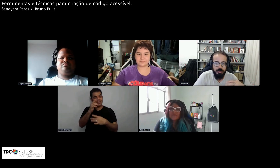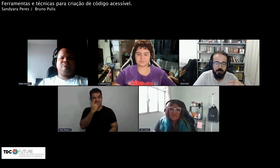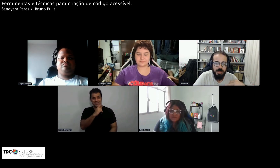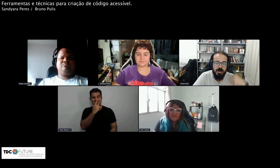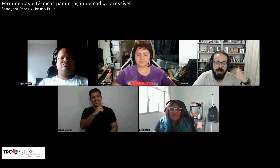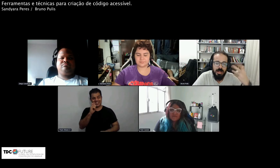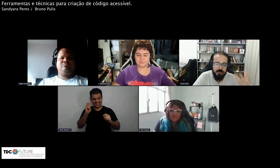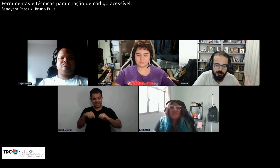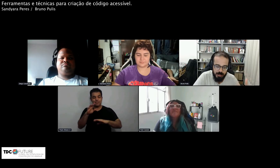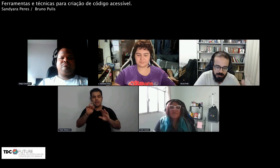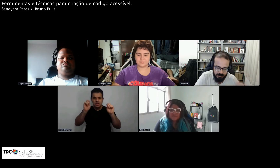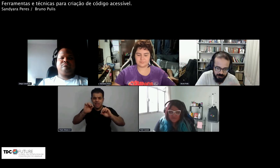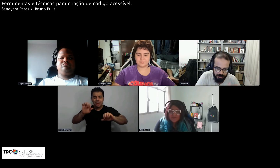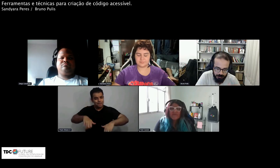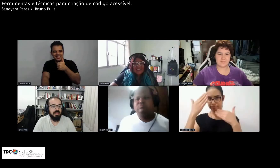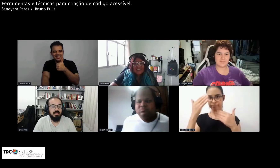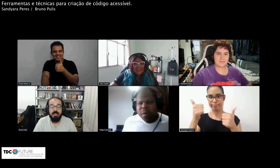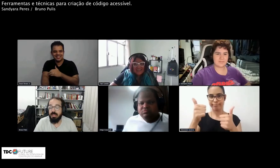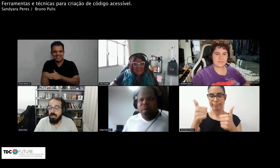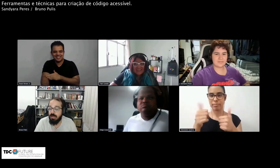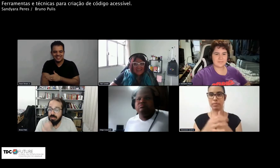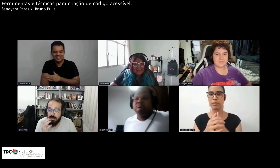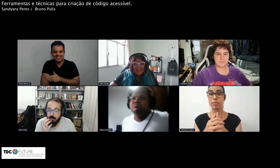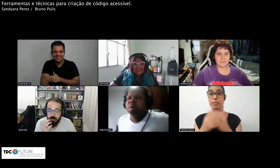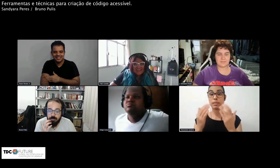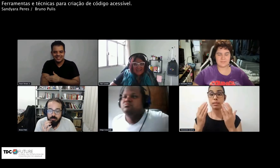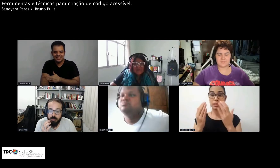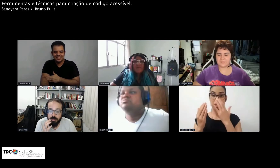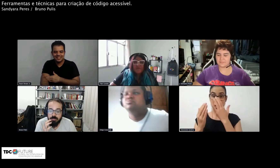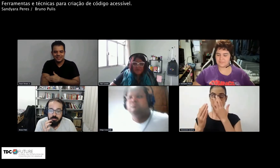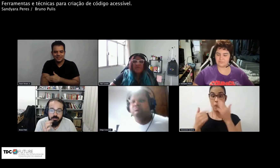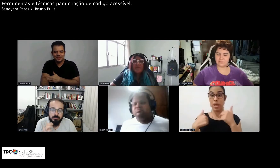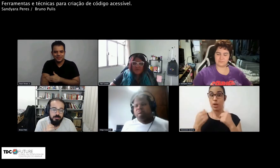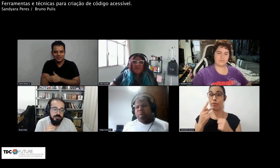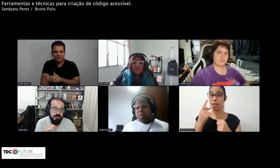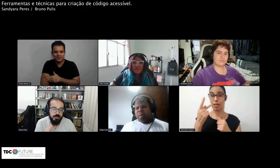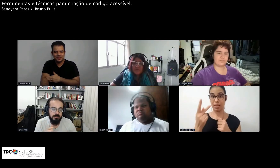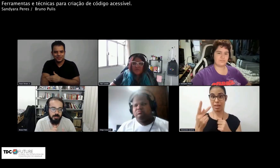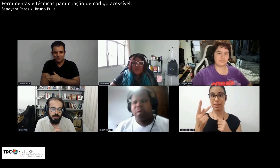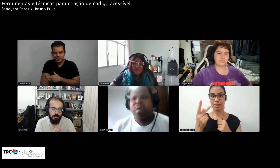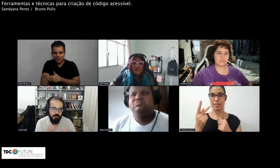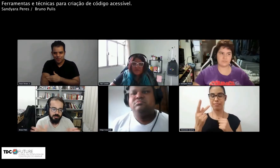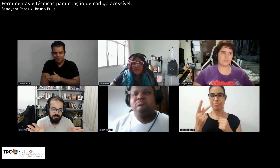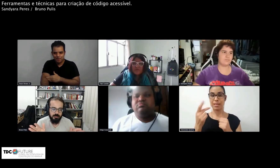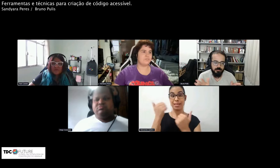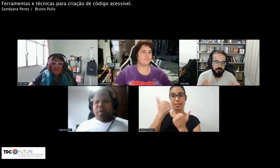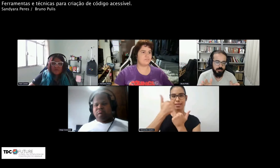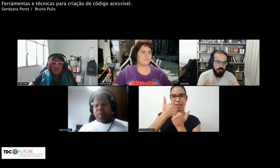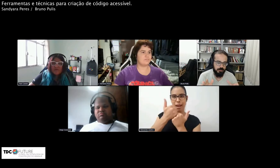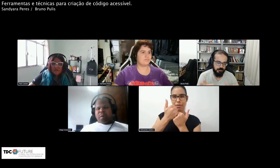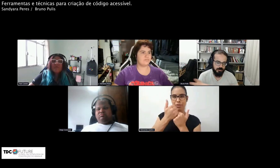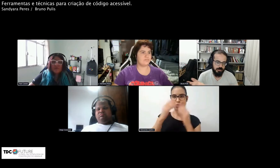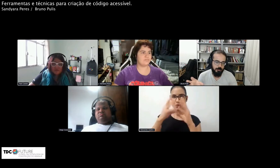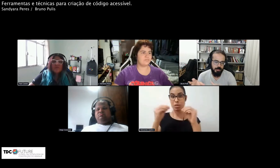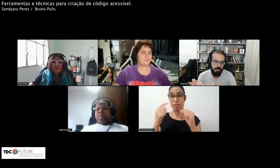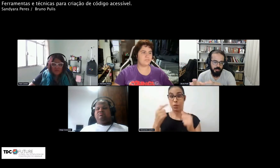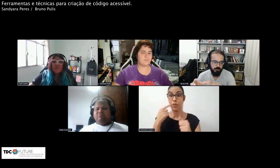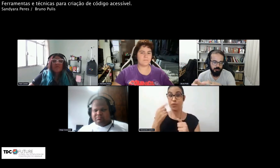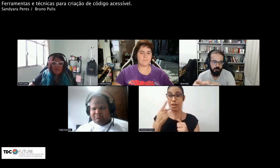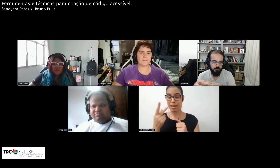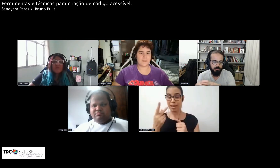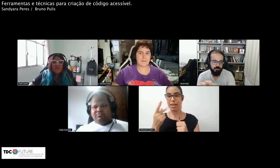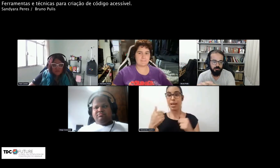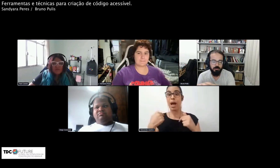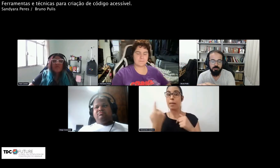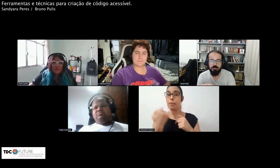pode melhorar a experiência dele. E aí, como eu estava comentando, eu vejo essas duas alternativas, criar pequenos